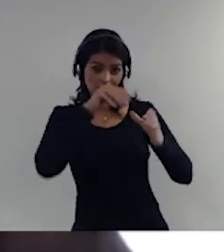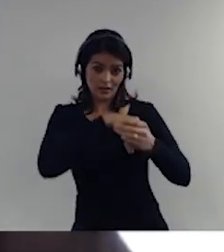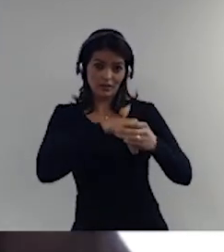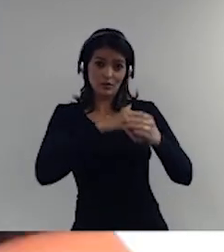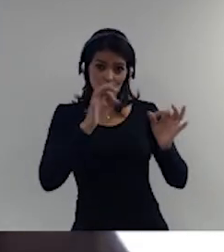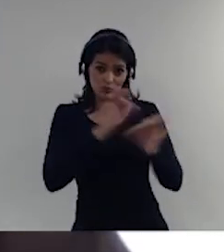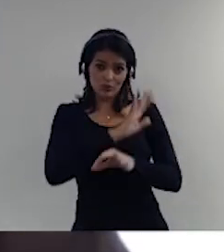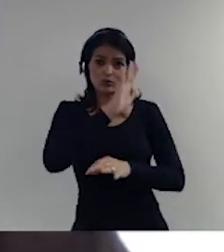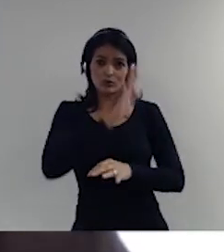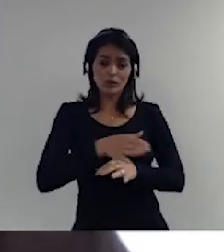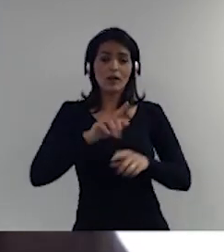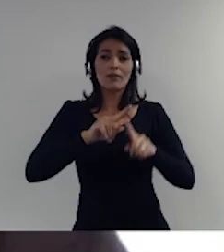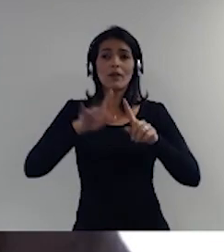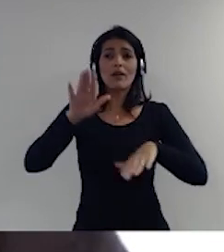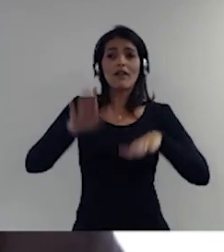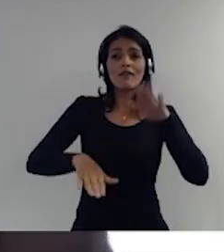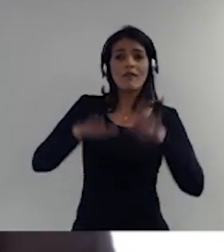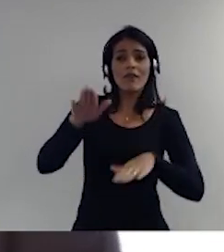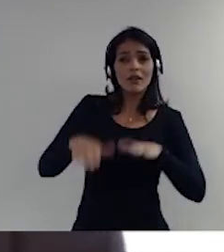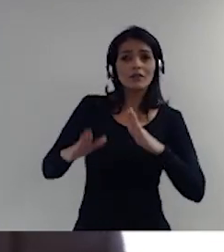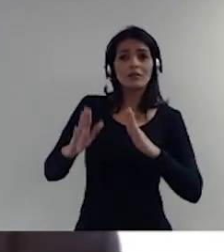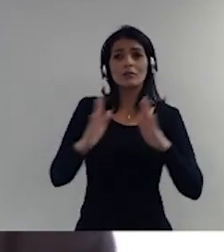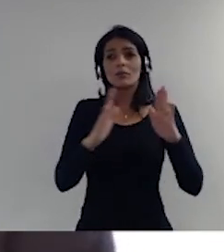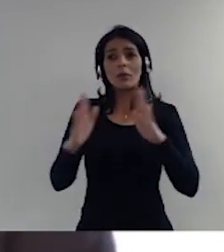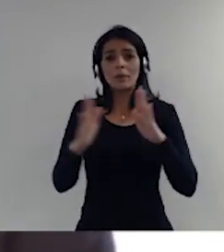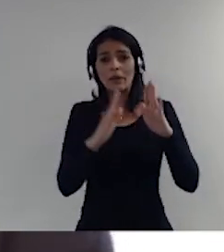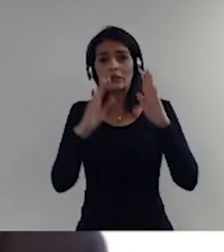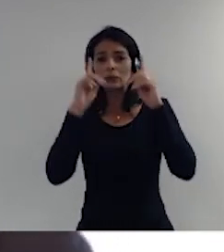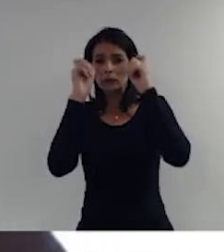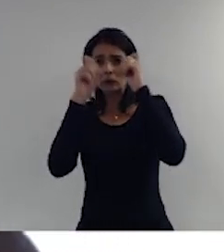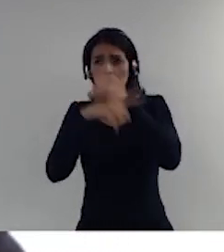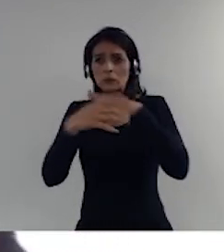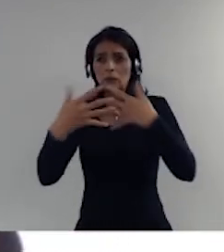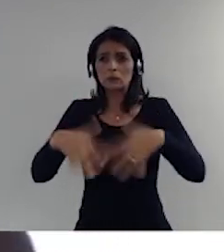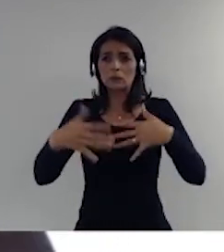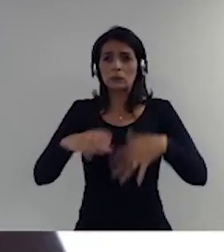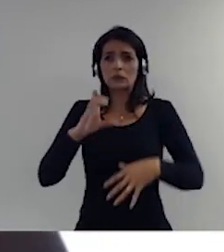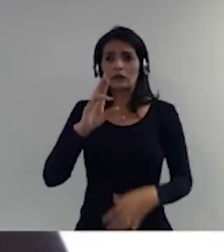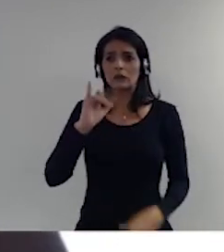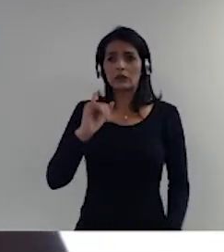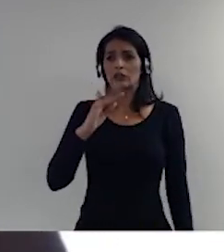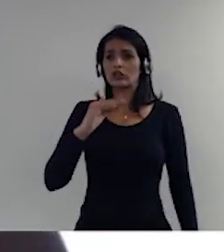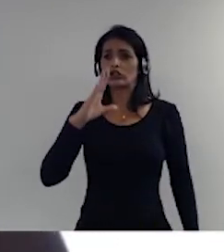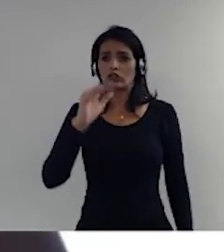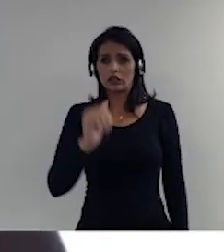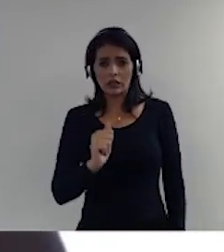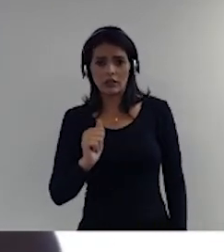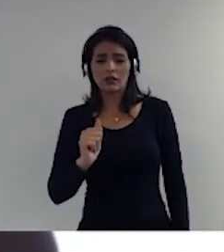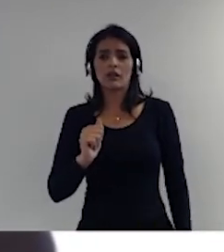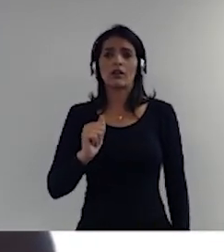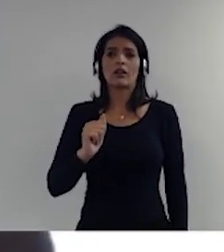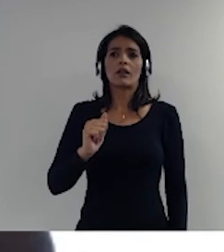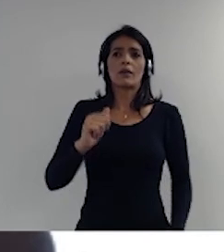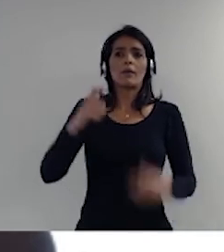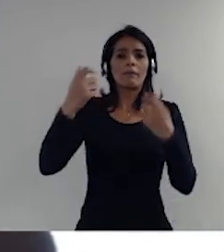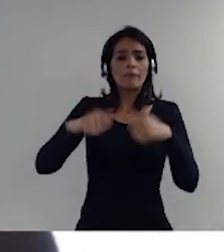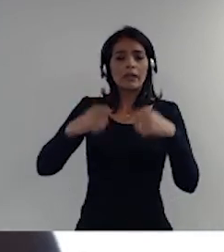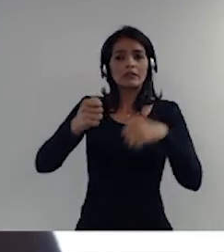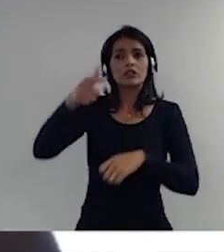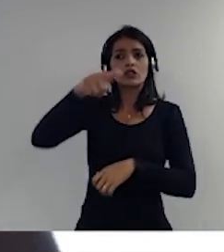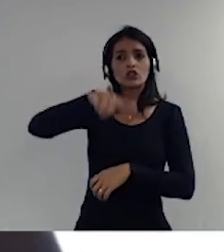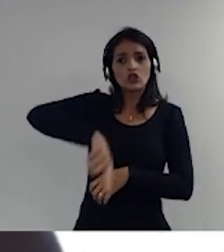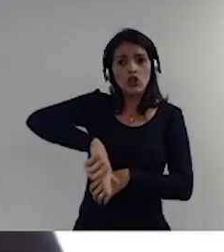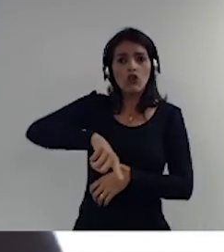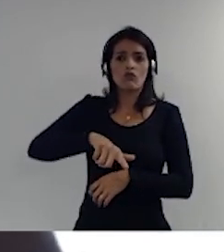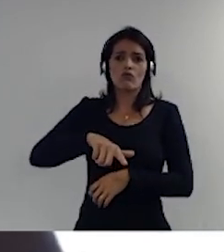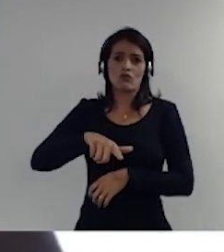muitas vezes, numa situação tão crítica como essa que se atravessa, eles devem ser, mais uma vez,